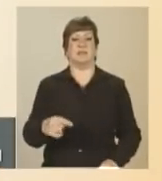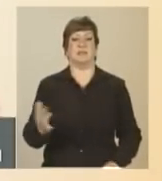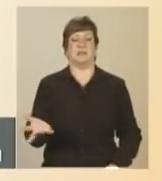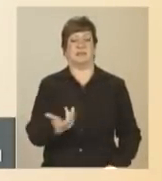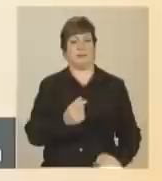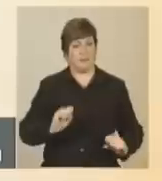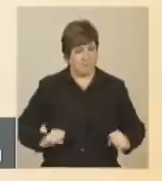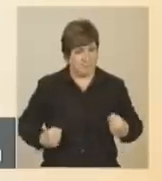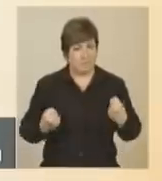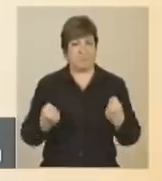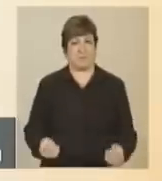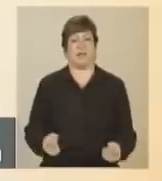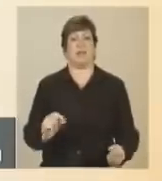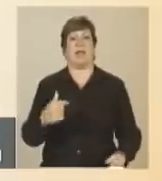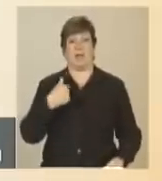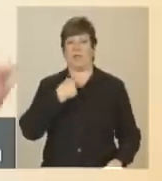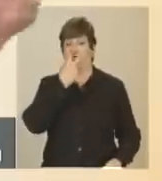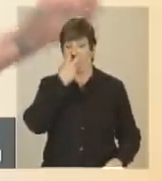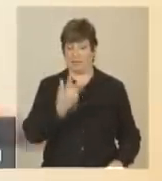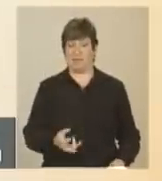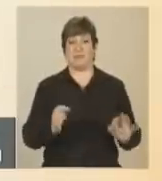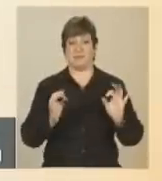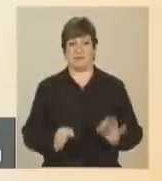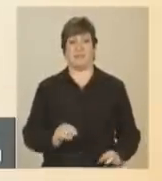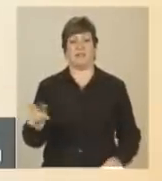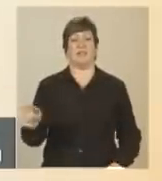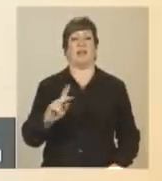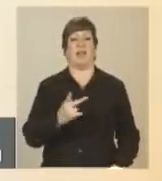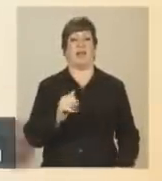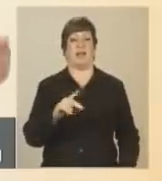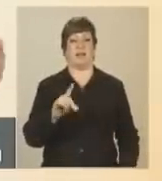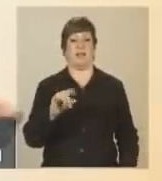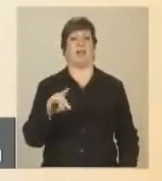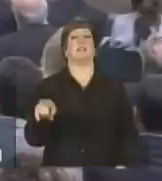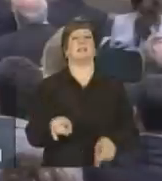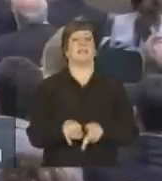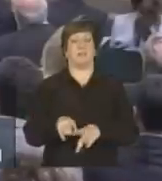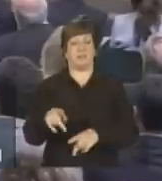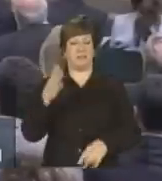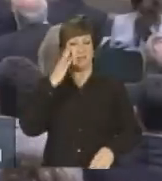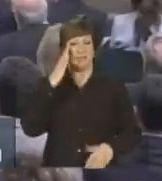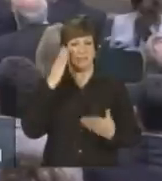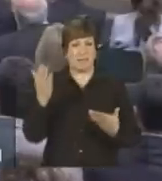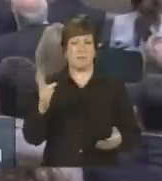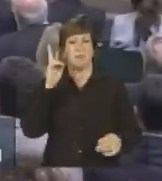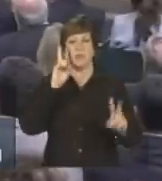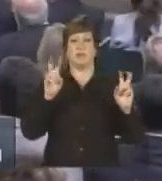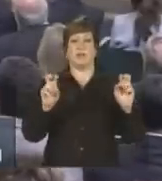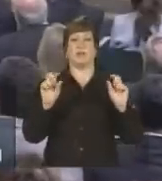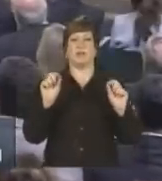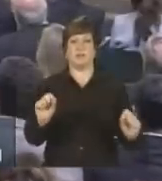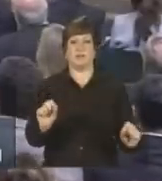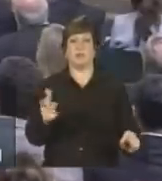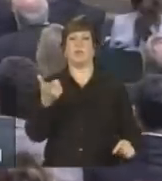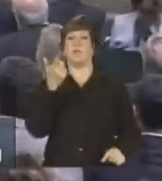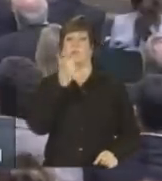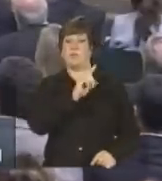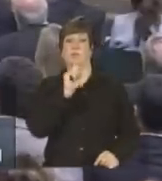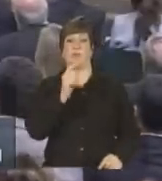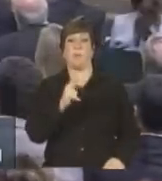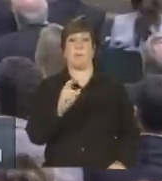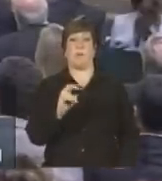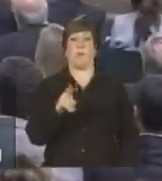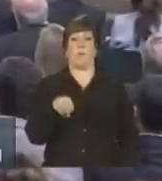empenho que eu sou testemunha, o Fernando também, na questão do recurso para o